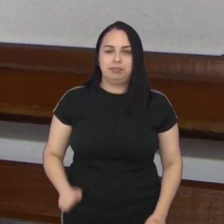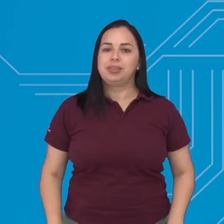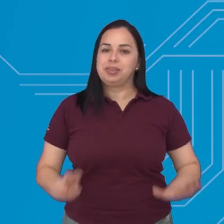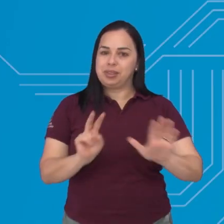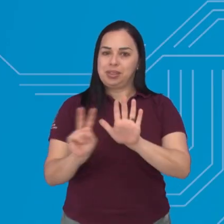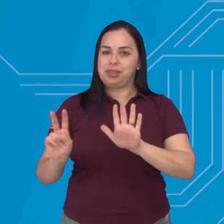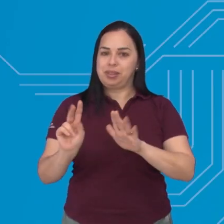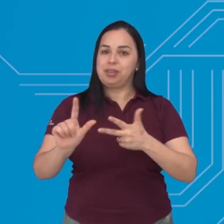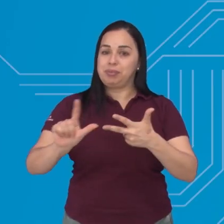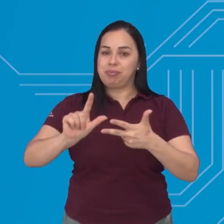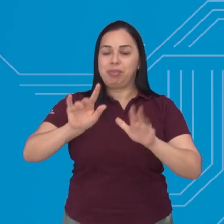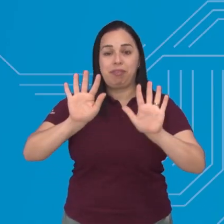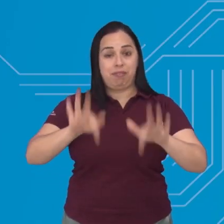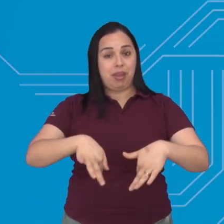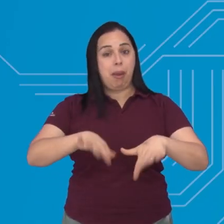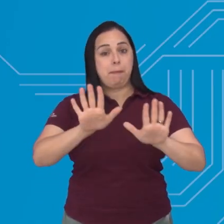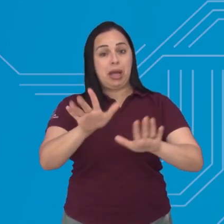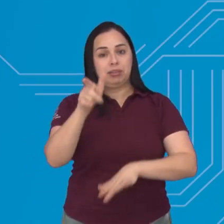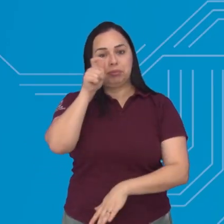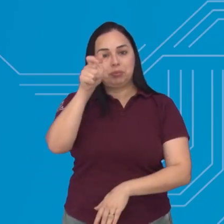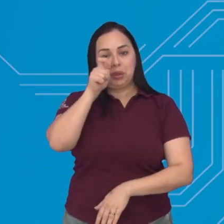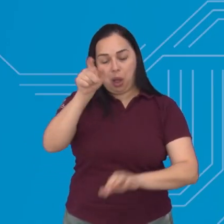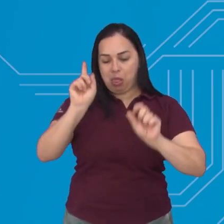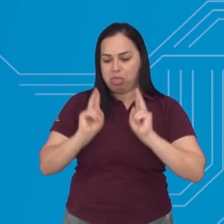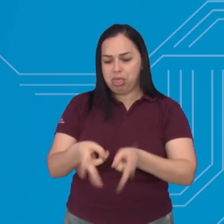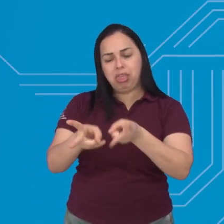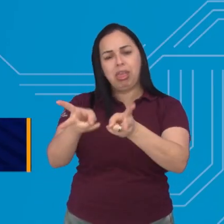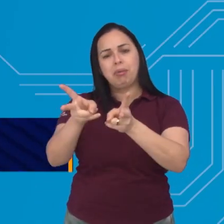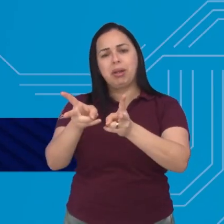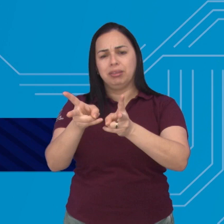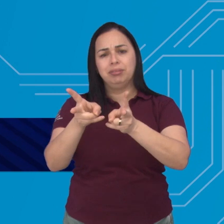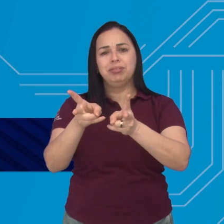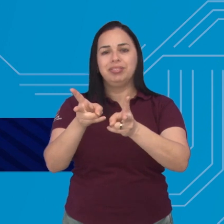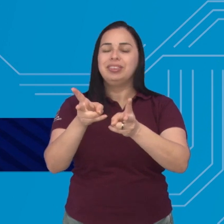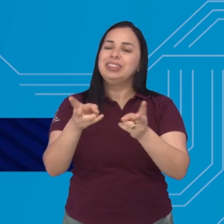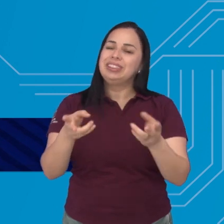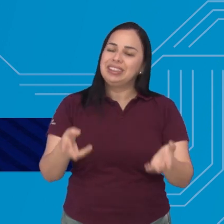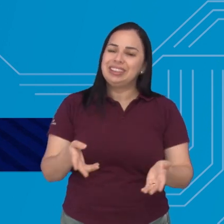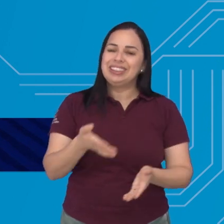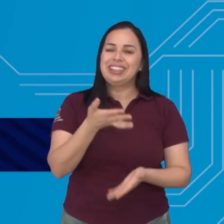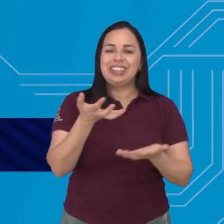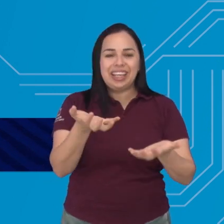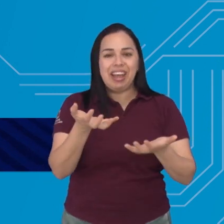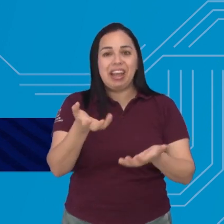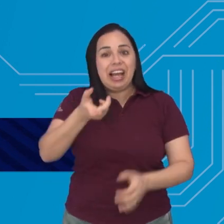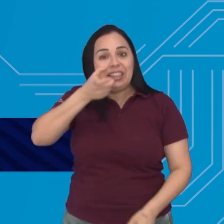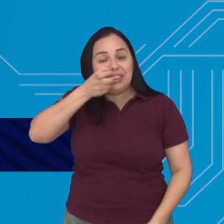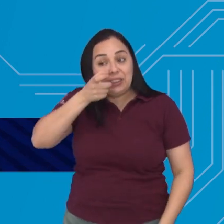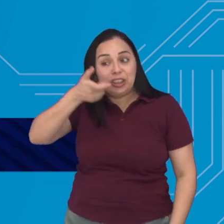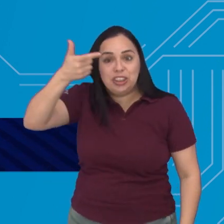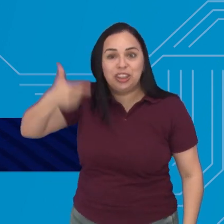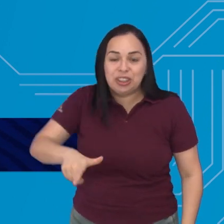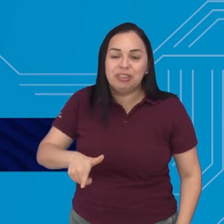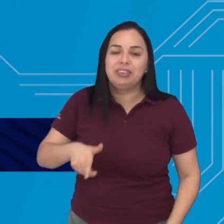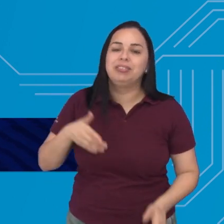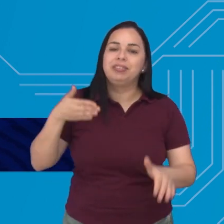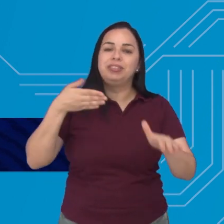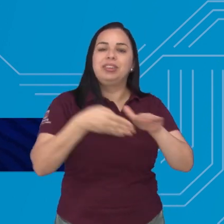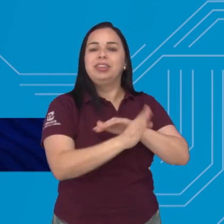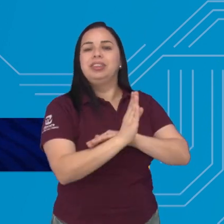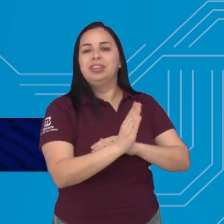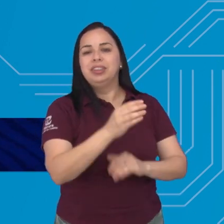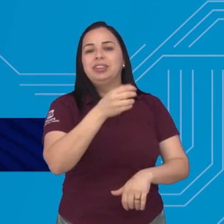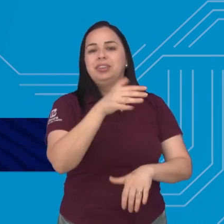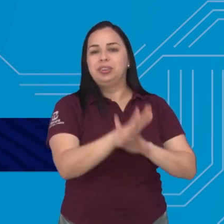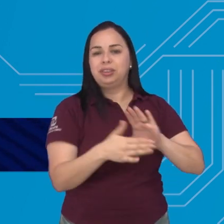Bluetooth. E o Semana Legislativa fica por aqui, mas continue ligado na nossa programação. Se você quiser rever o nosso programa, é só acessar